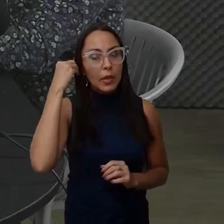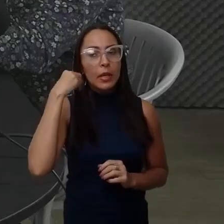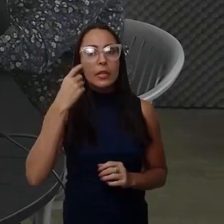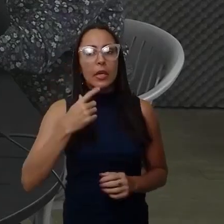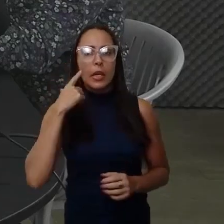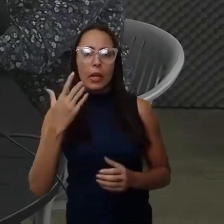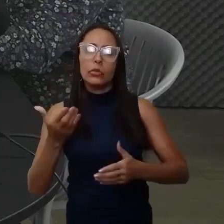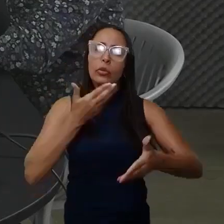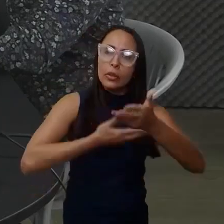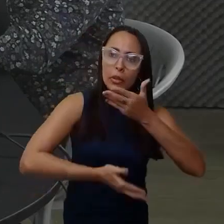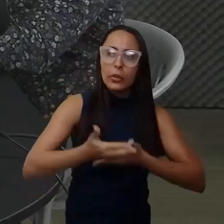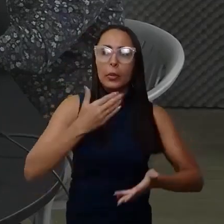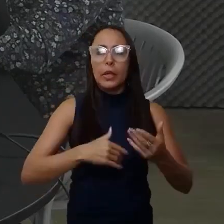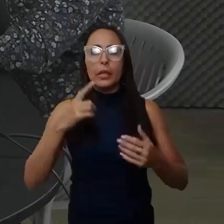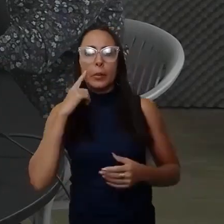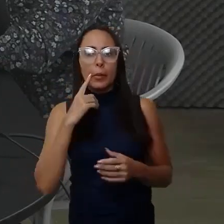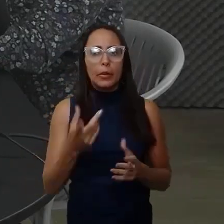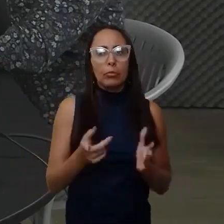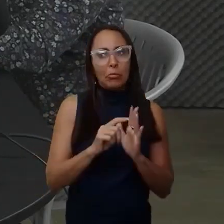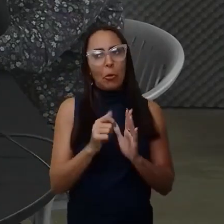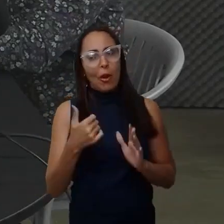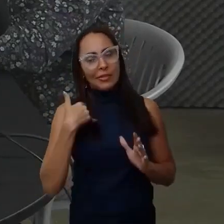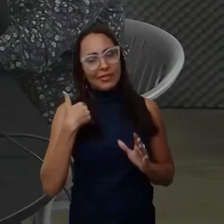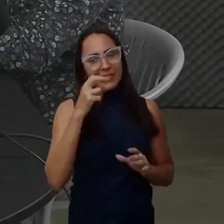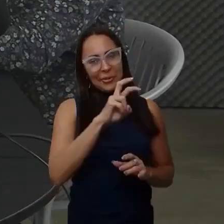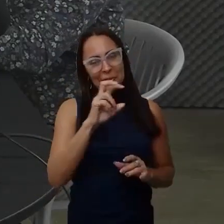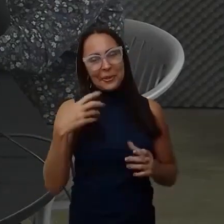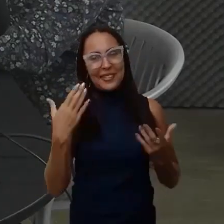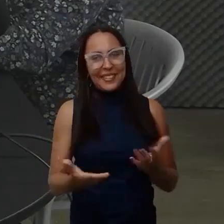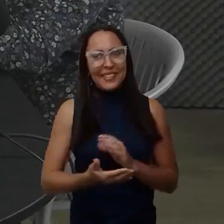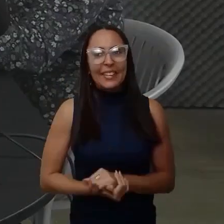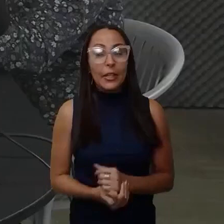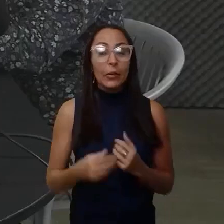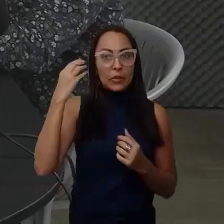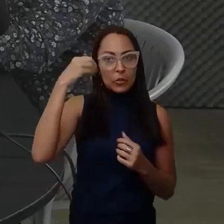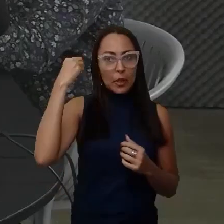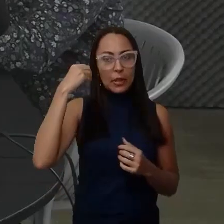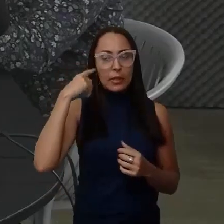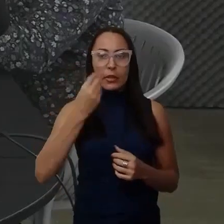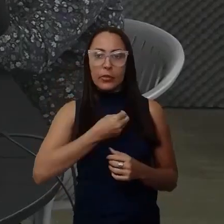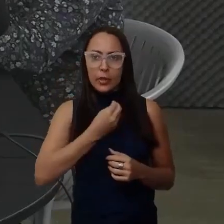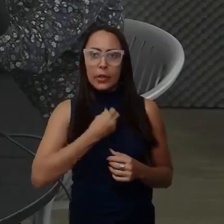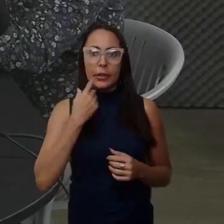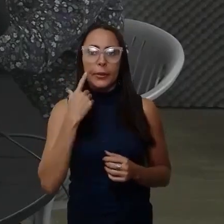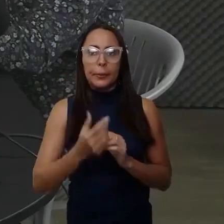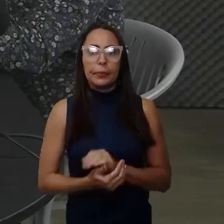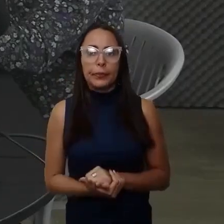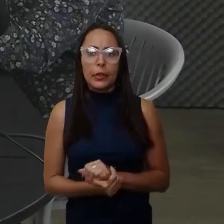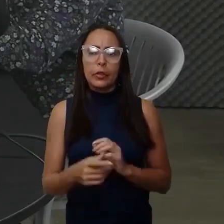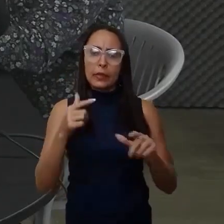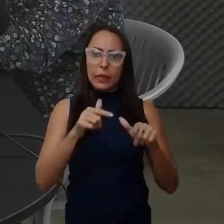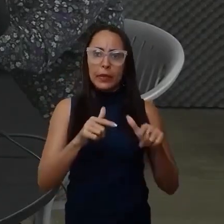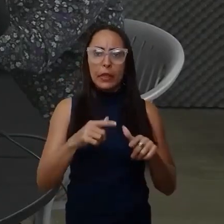lidando bem com essa coisa dos quase 50 que eu tô chegando. E com as experiências todas de vida. Eu acho que é bom. Enquanto a gente estiver trabalhando, tá